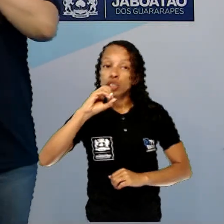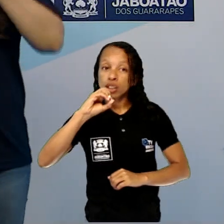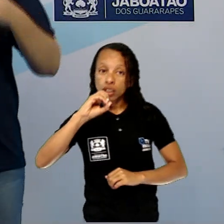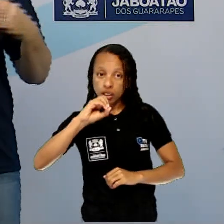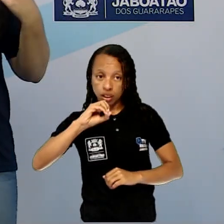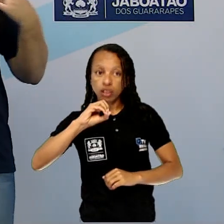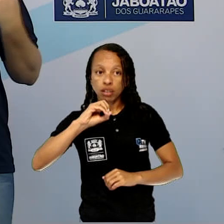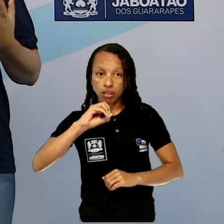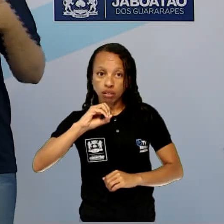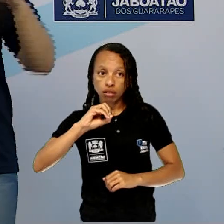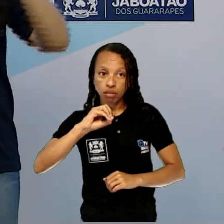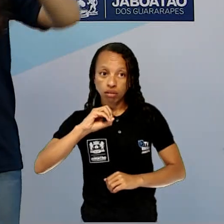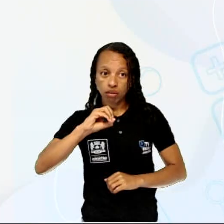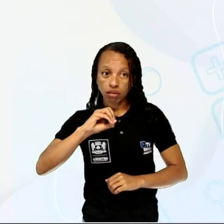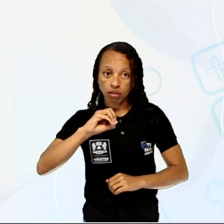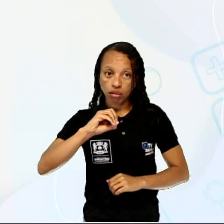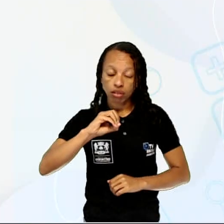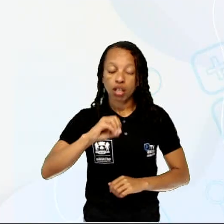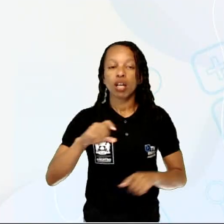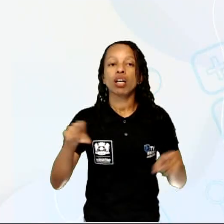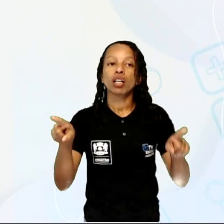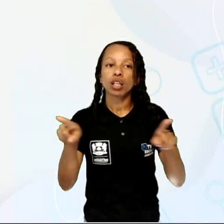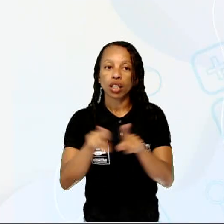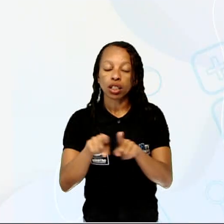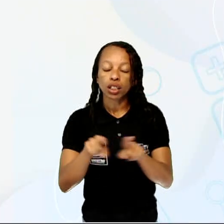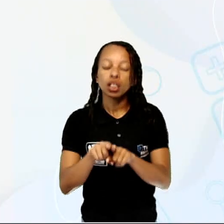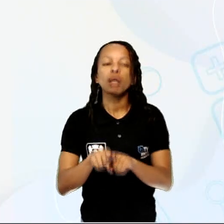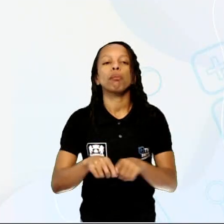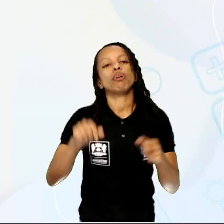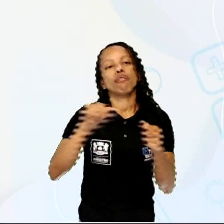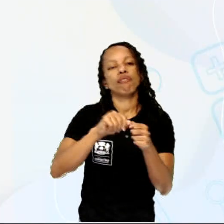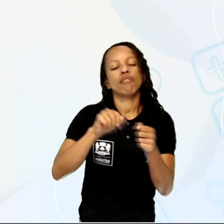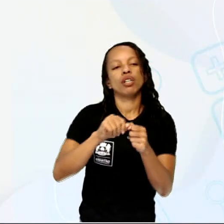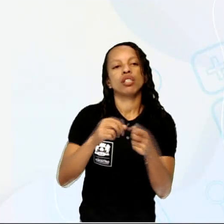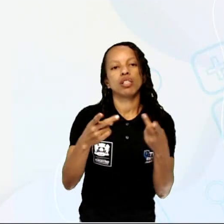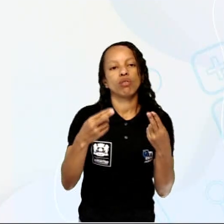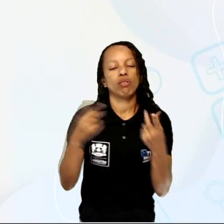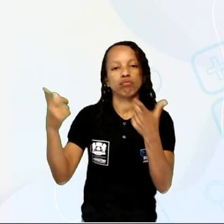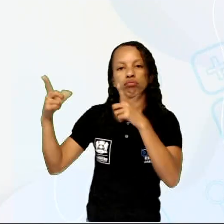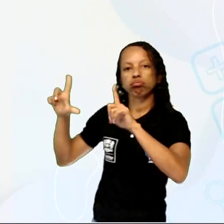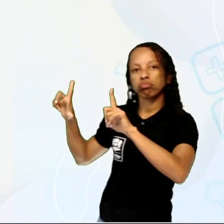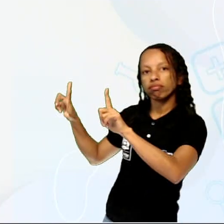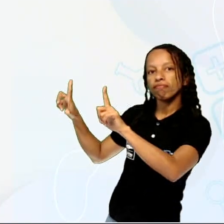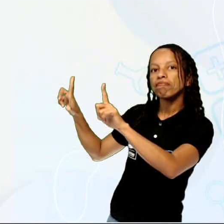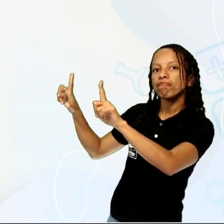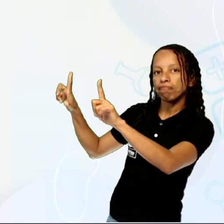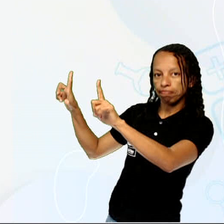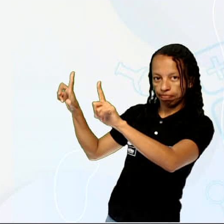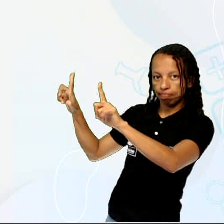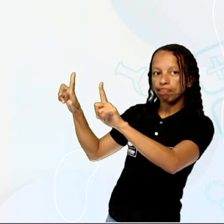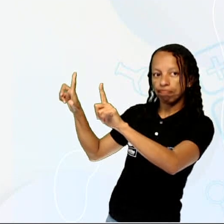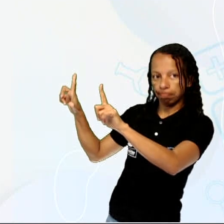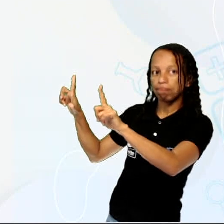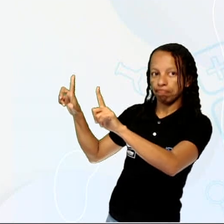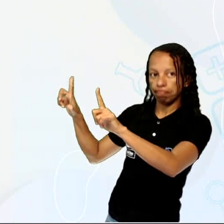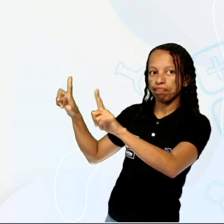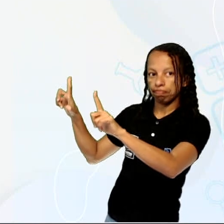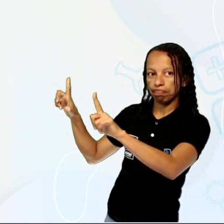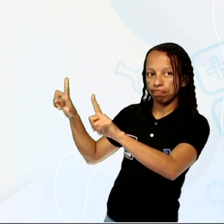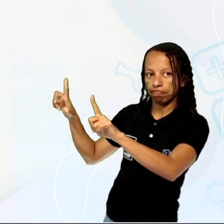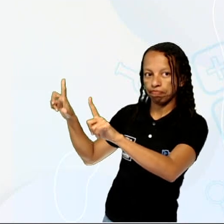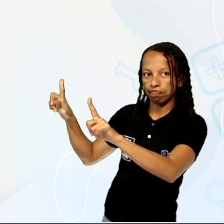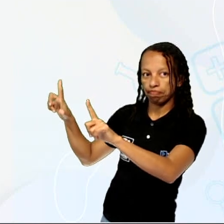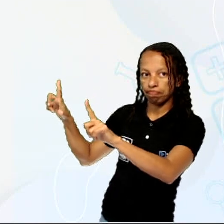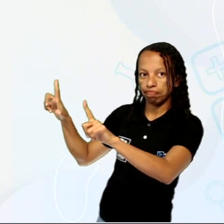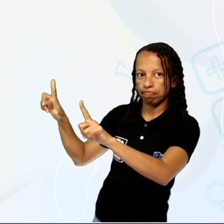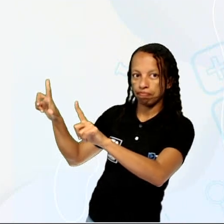e 2 ventilações, ou seja, eu vou mover o pescoço da vítima, né, para trás, vou abrir as